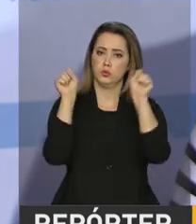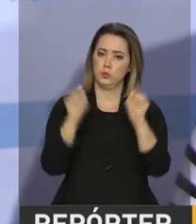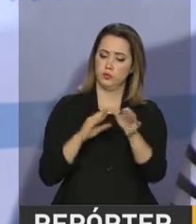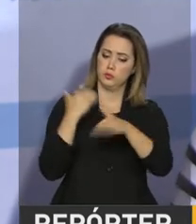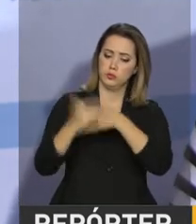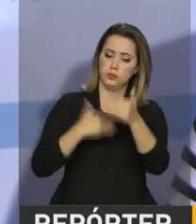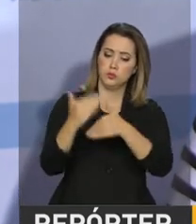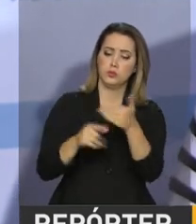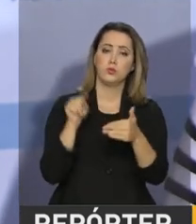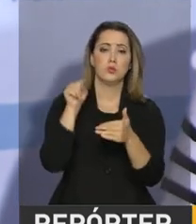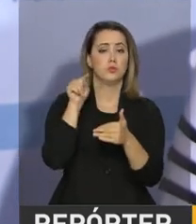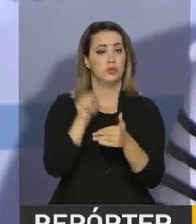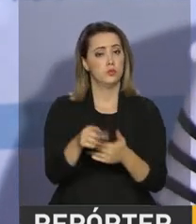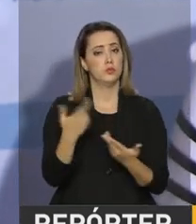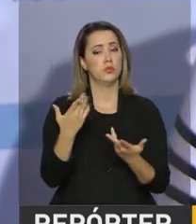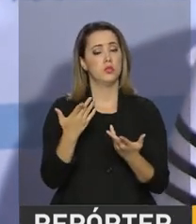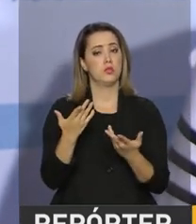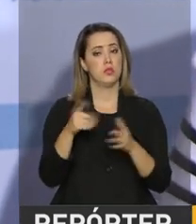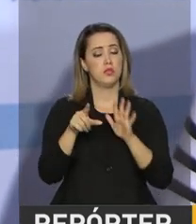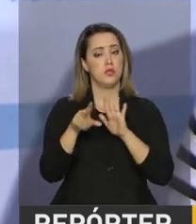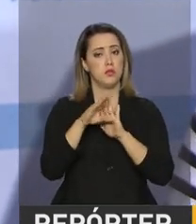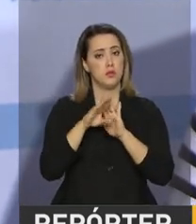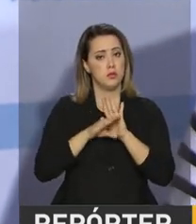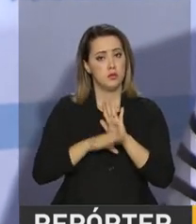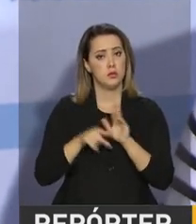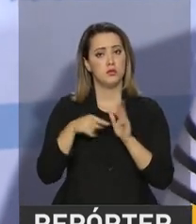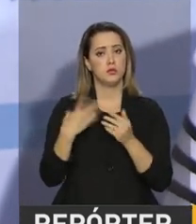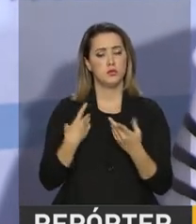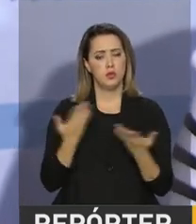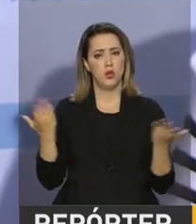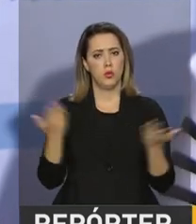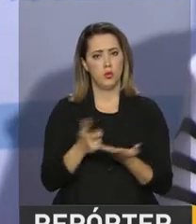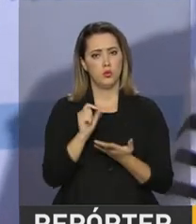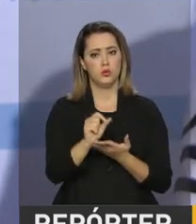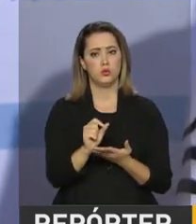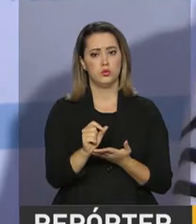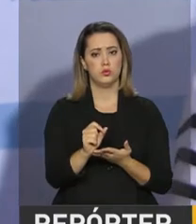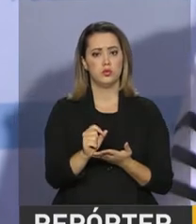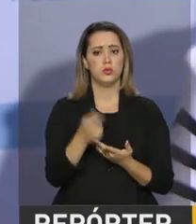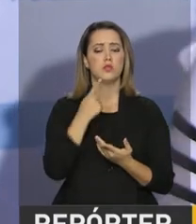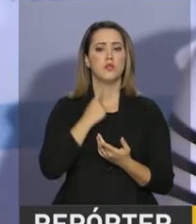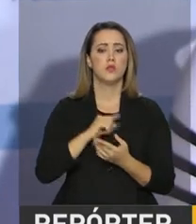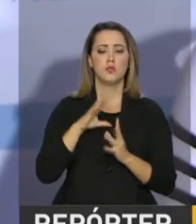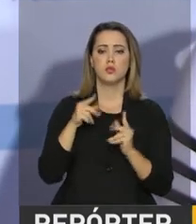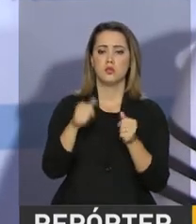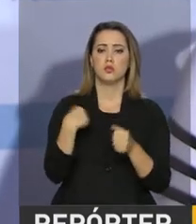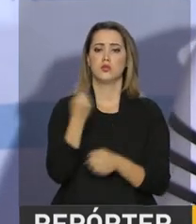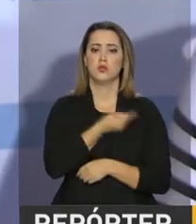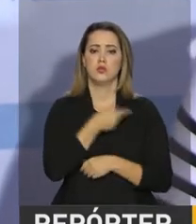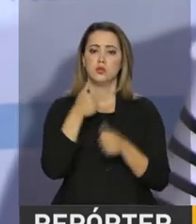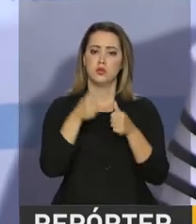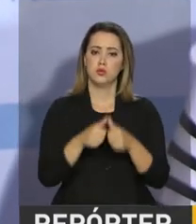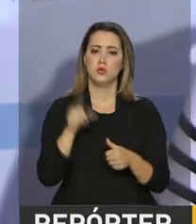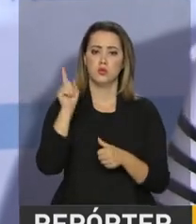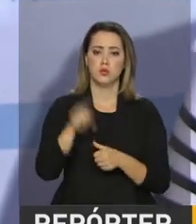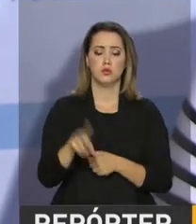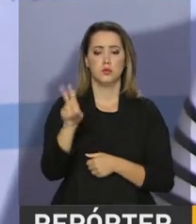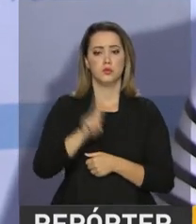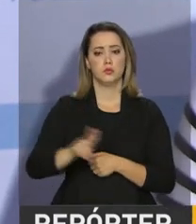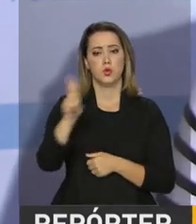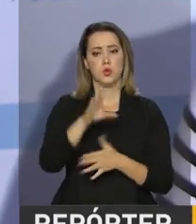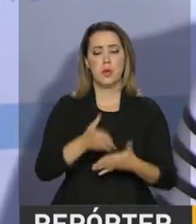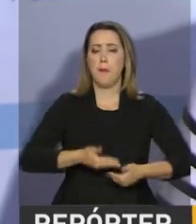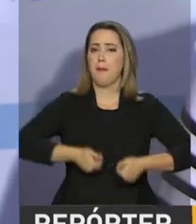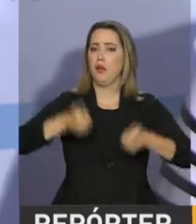avançarmos nessa medida que vem ao encontro do desejo de todos nós que seria usar da melhor